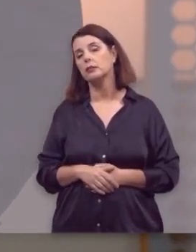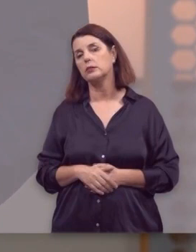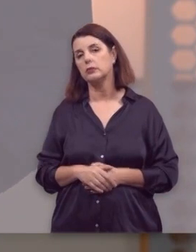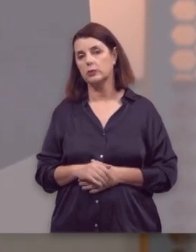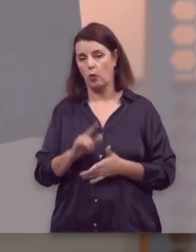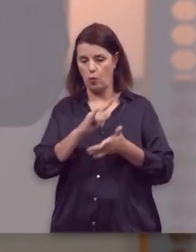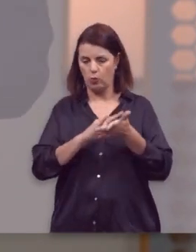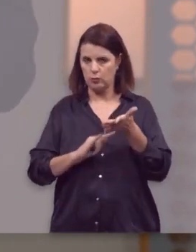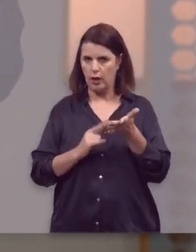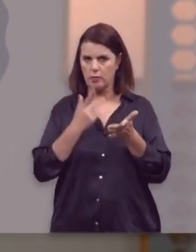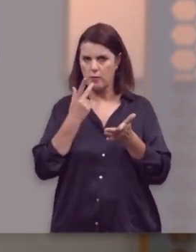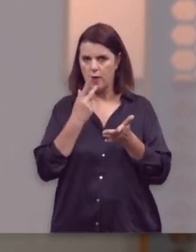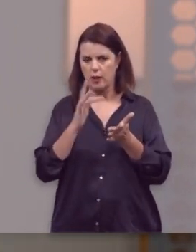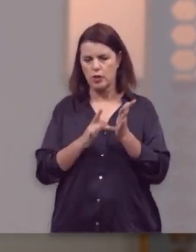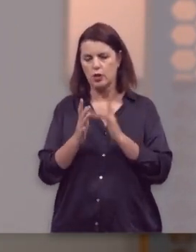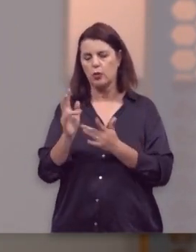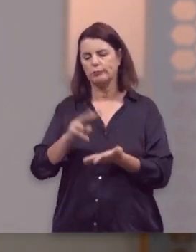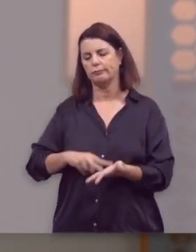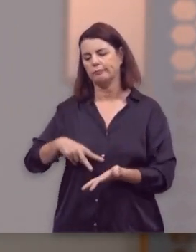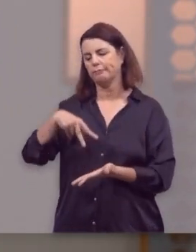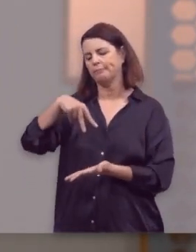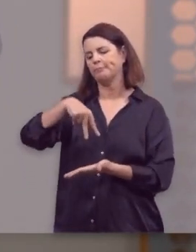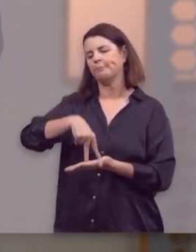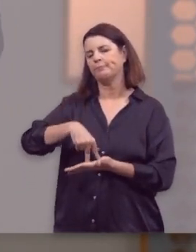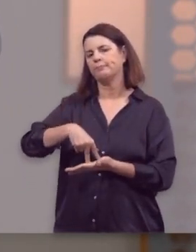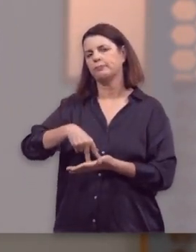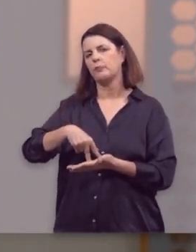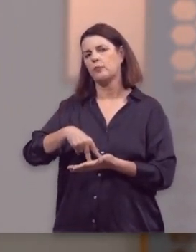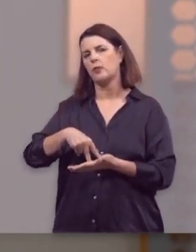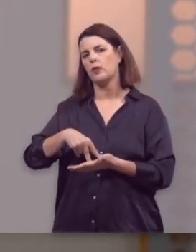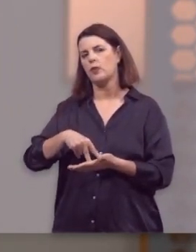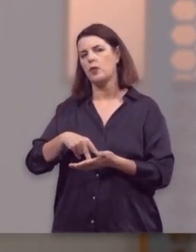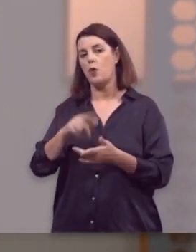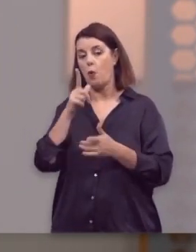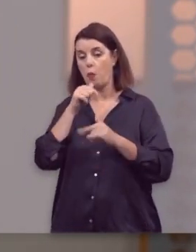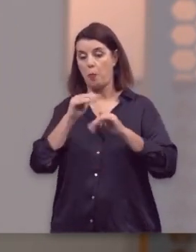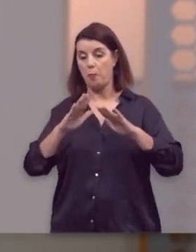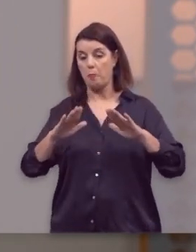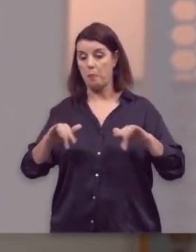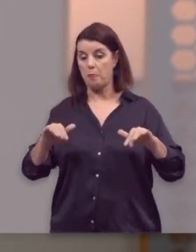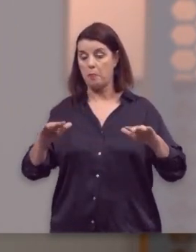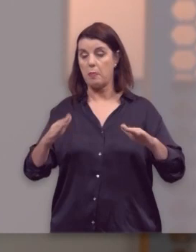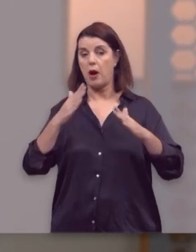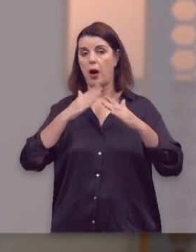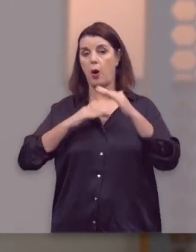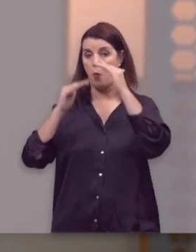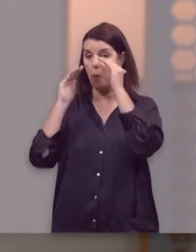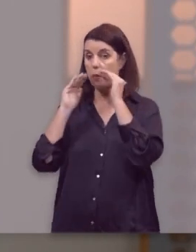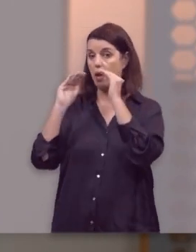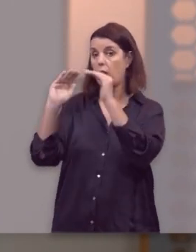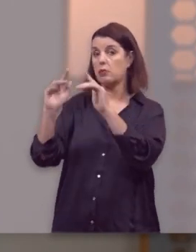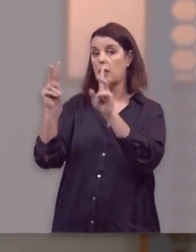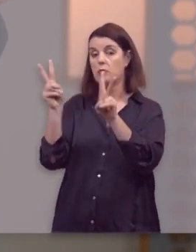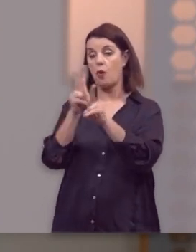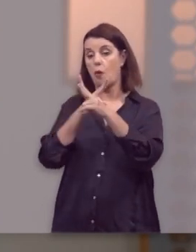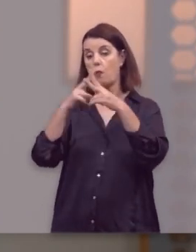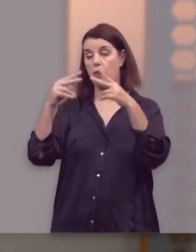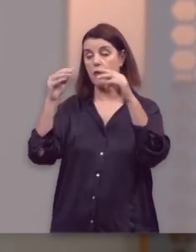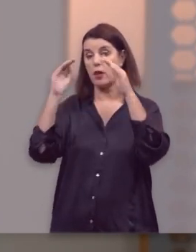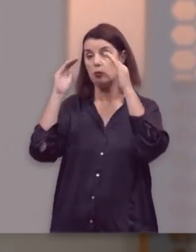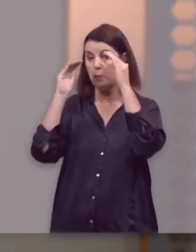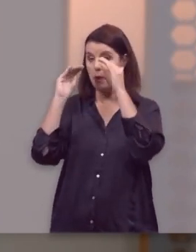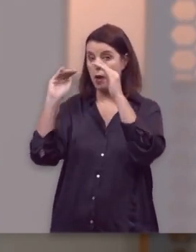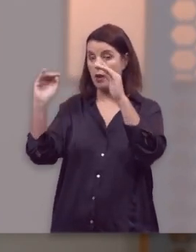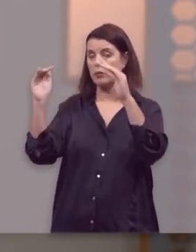diz o texto que Jesus se levantou e o mar escutou sua voz, e o vento escutou sua voz, e ambos, mar e